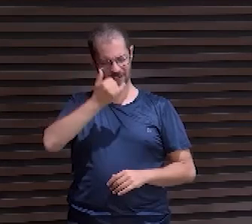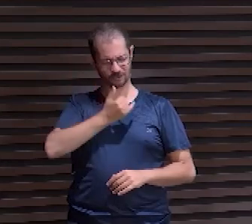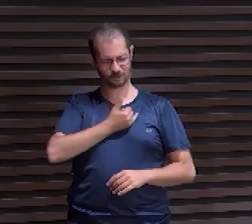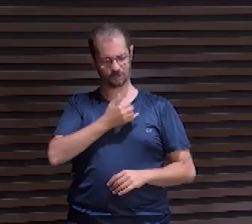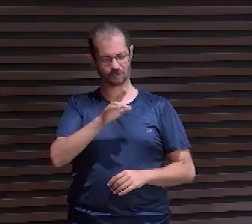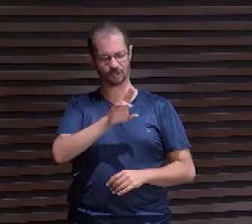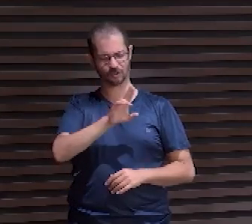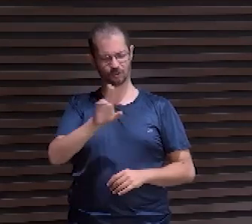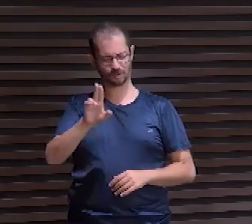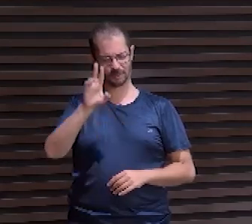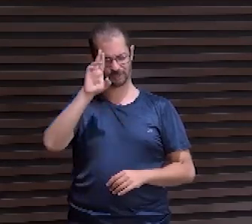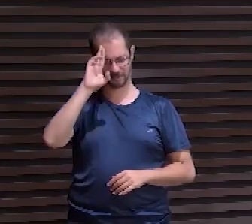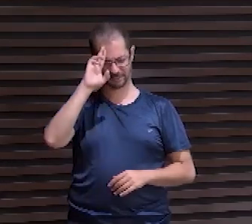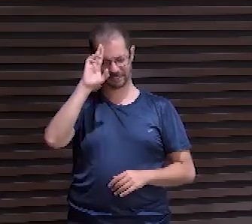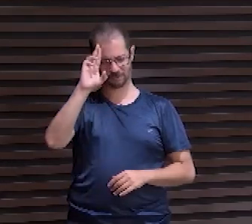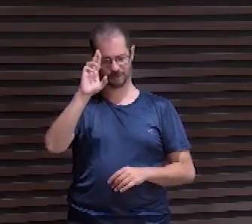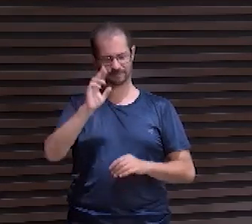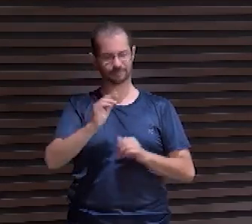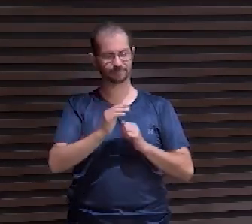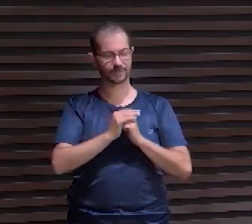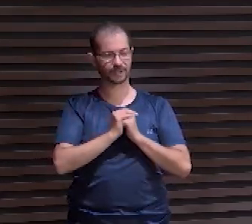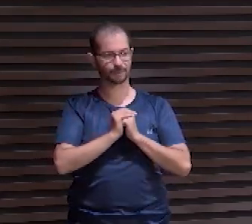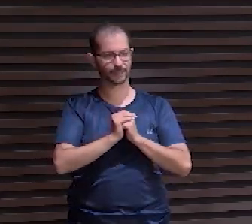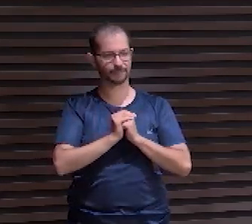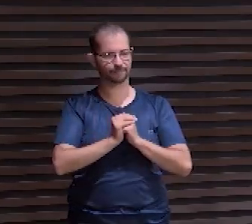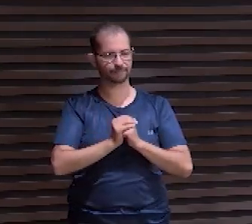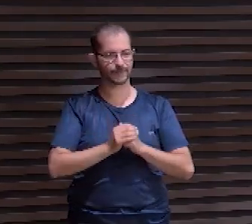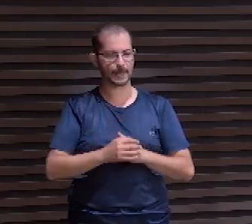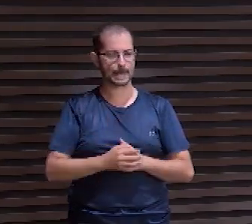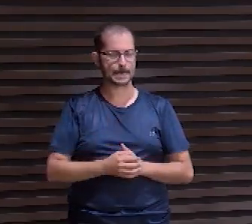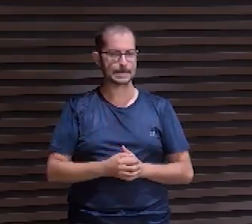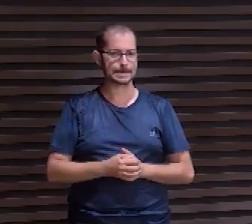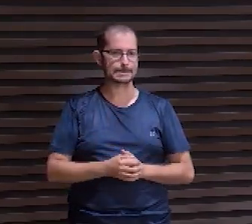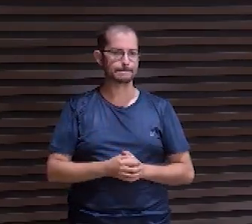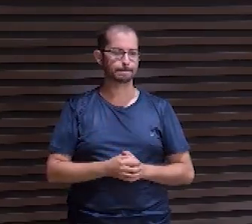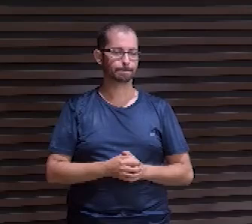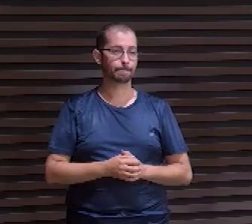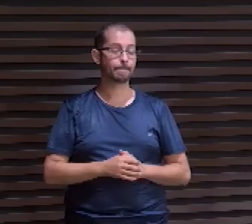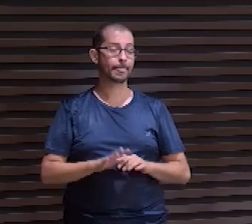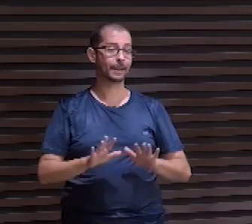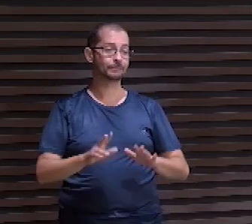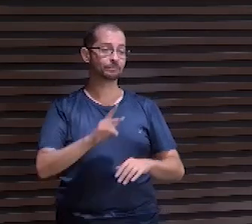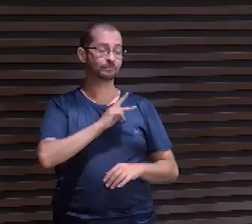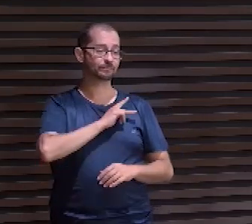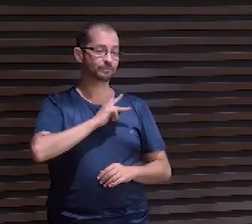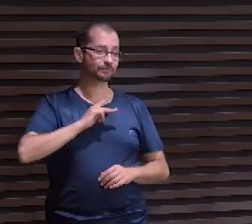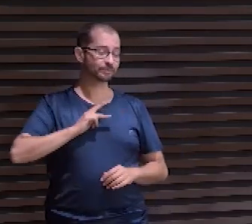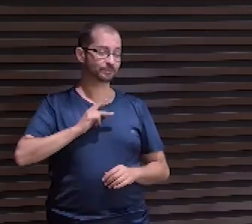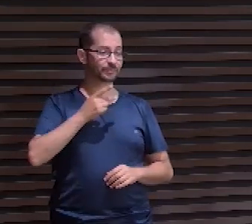do Senhor. Amém. Eu gosto de histórias.